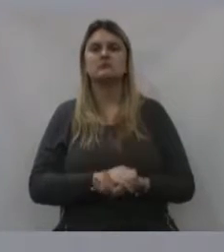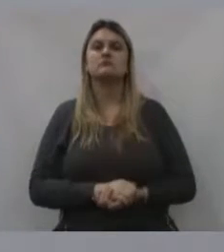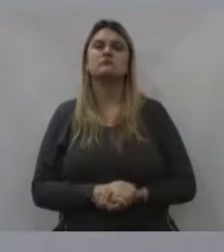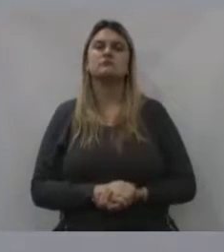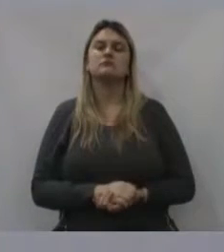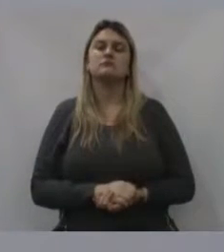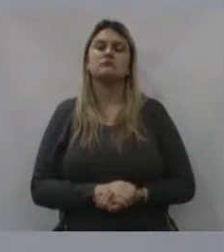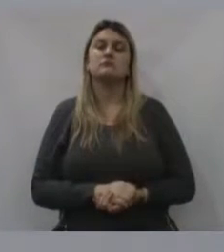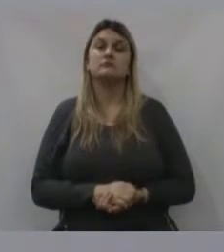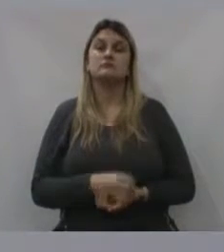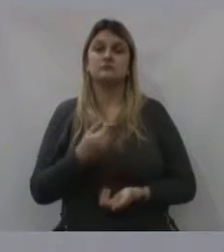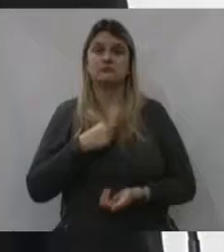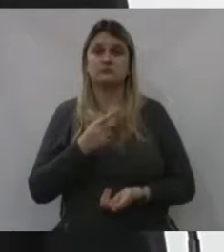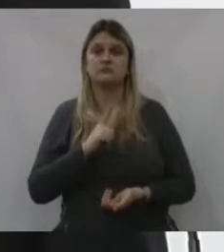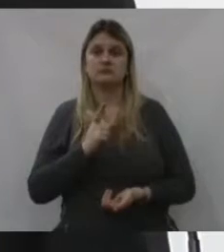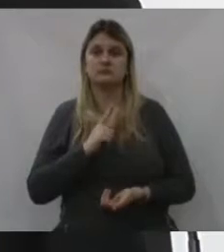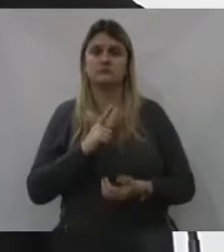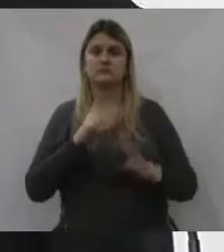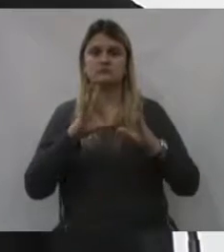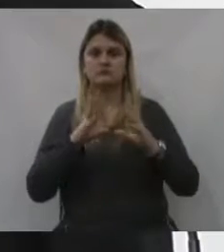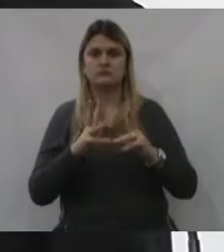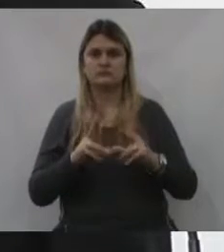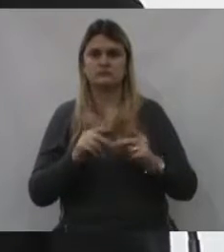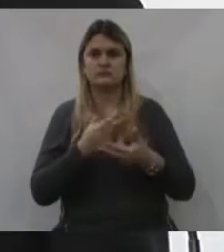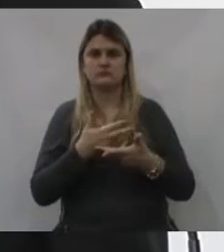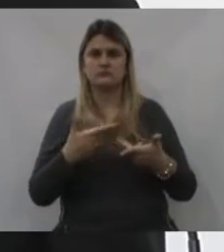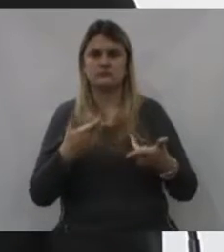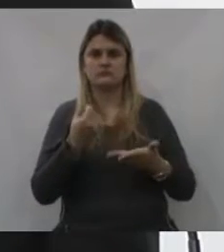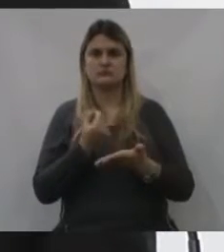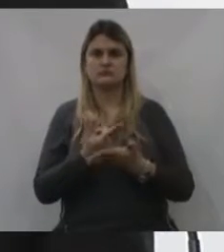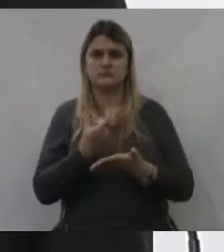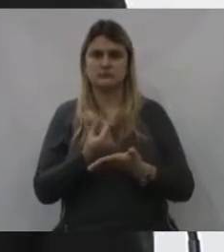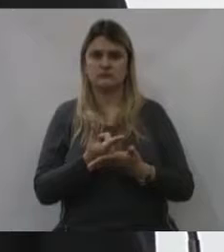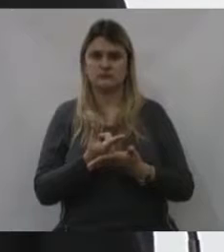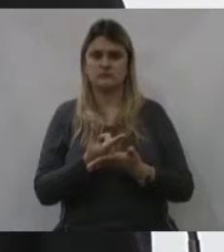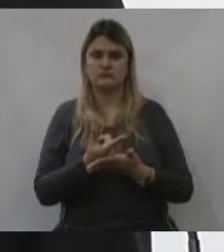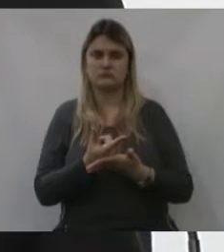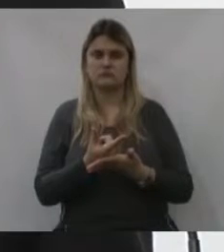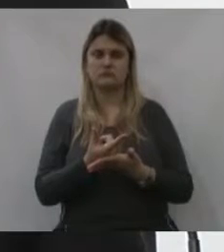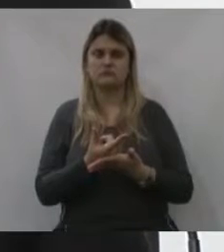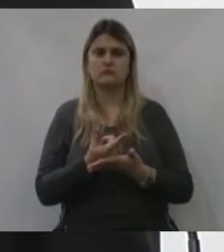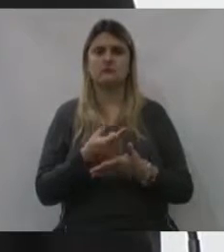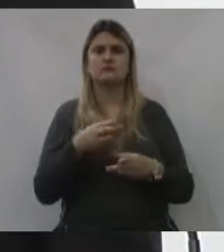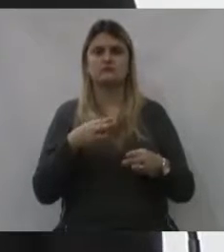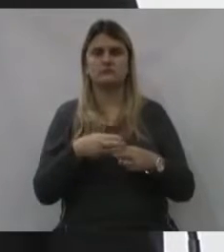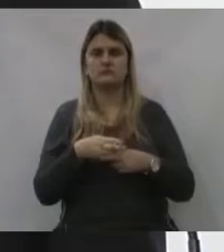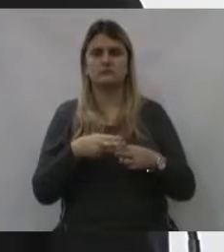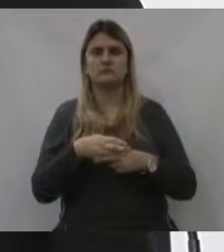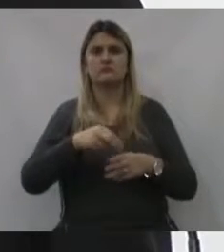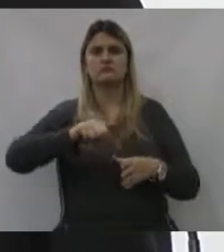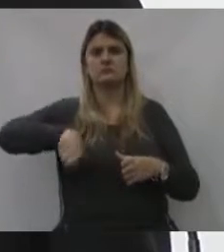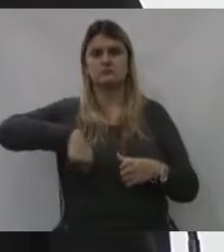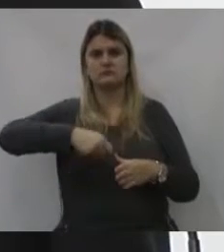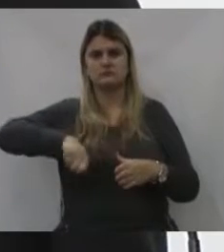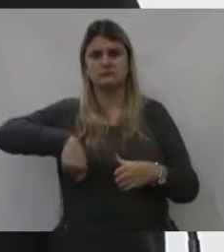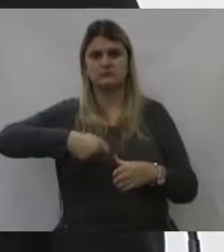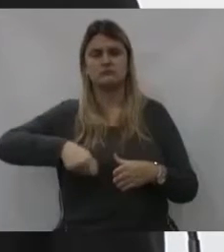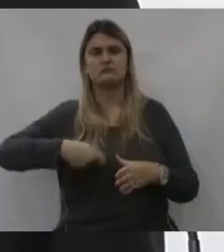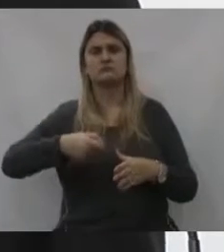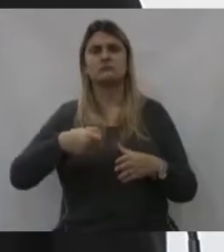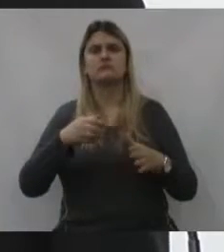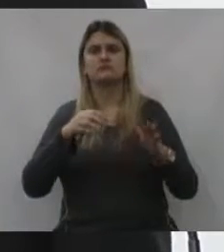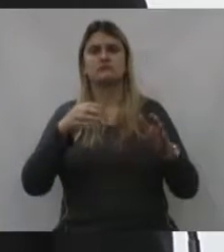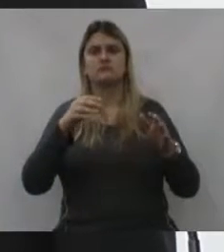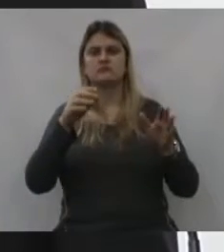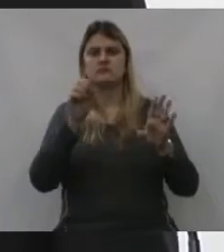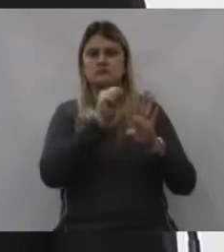que eu vou fazer em seguida. Eu trouxe a relação de todos os equipamentos que foram comprados, facas,